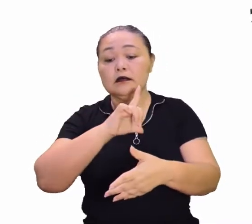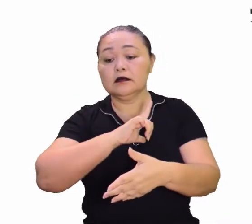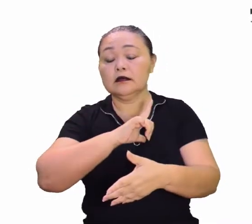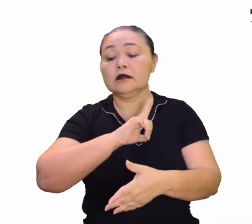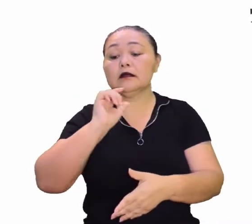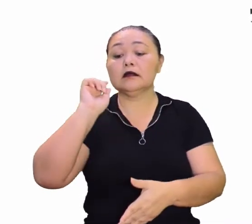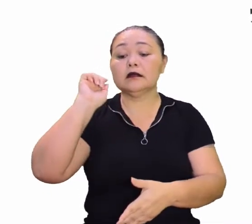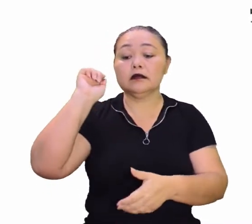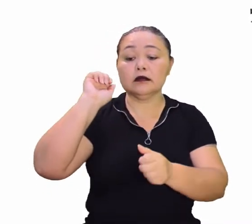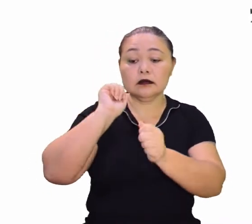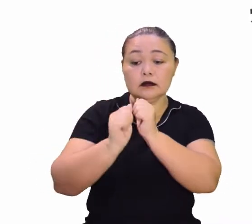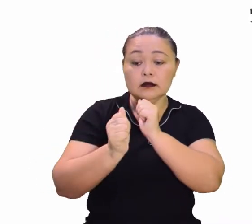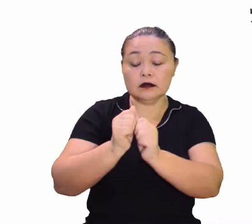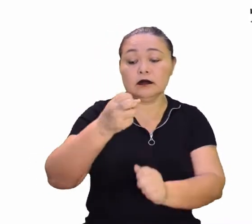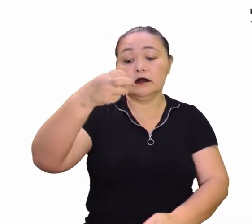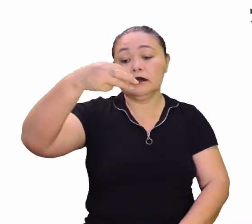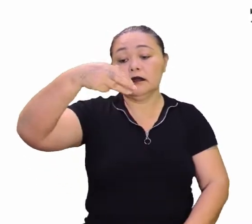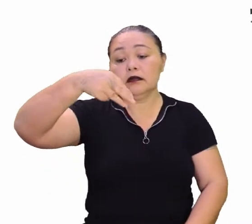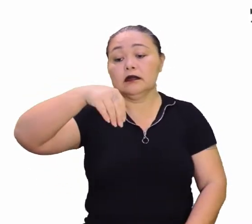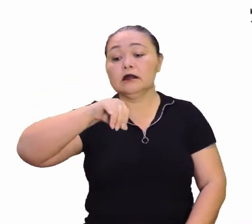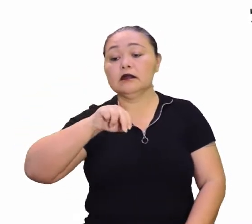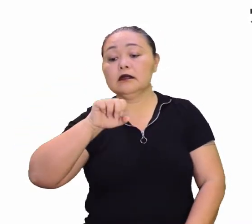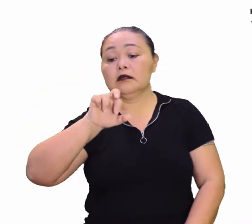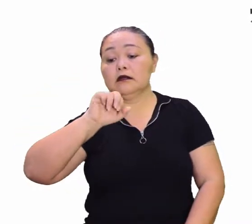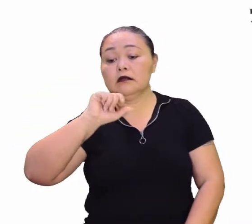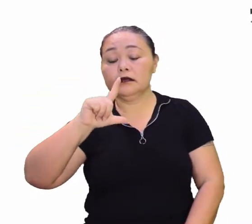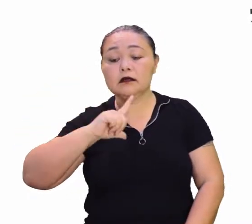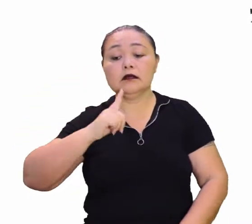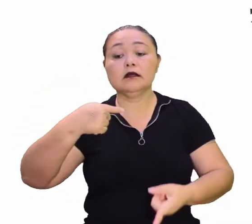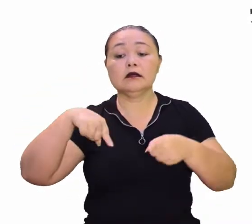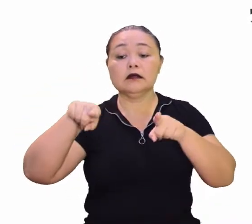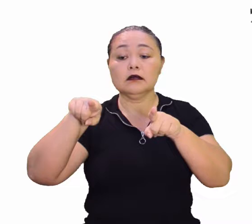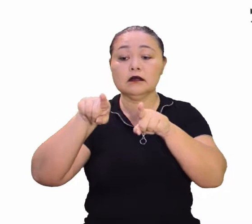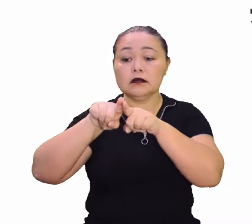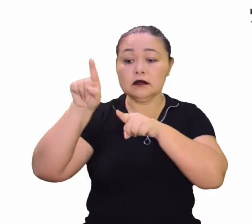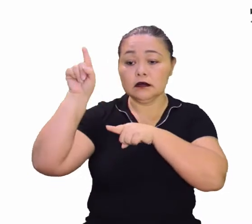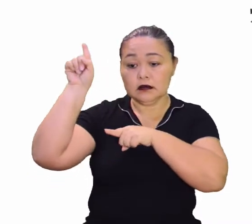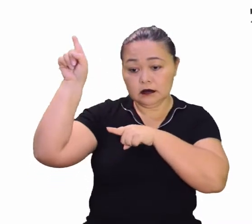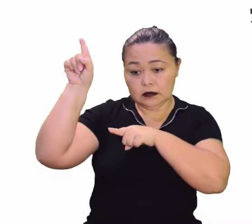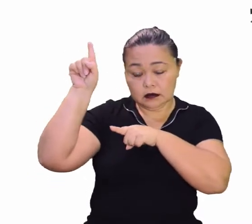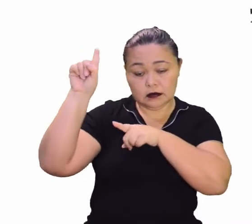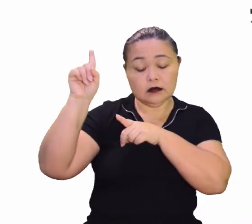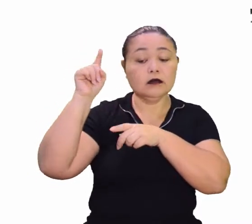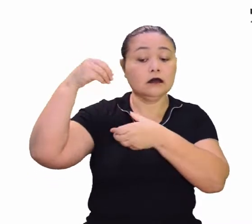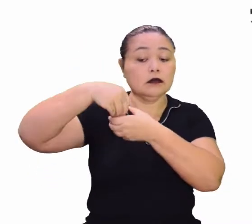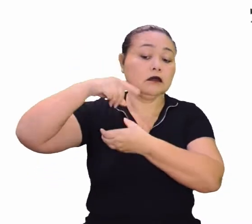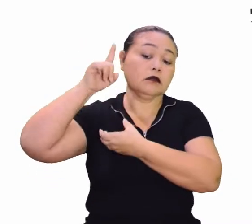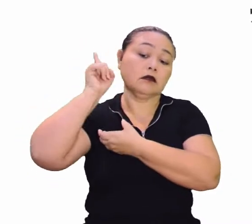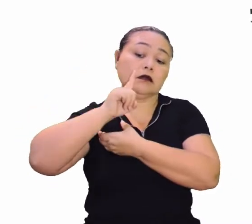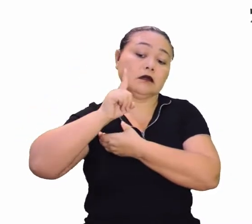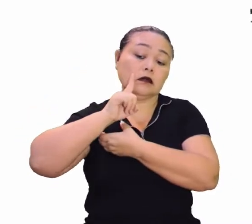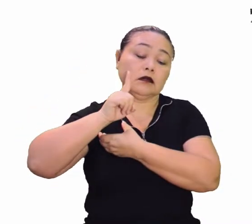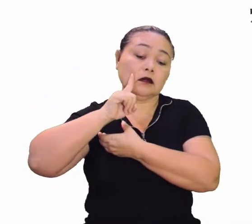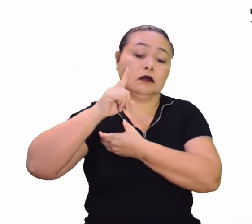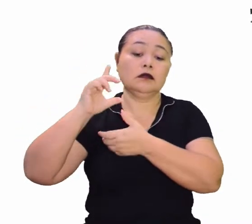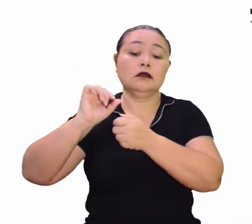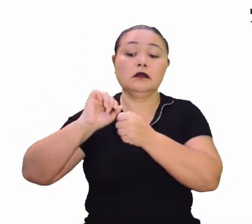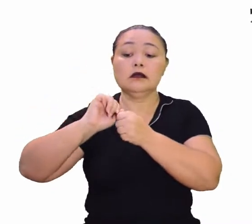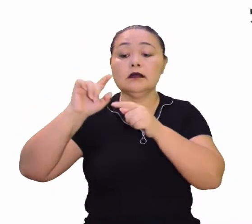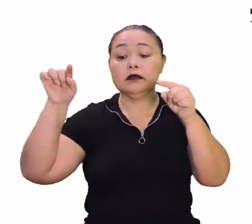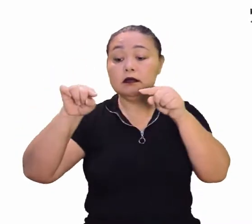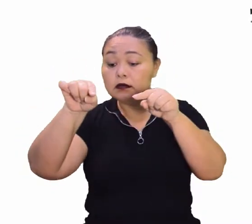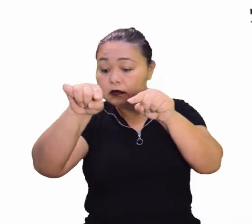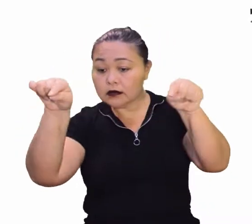carvão mineral também na proximidade de Montes Apalaches é encontrado dentro dos Estados Unidos. E essa região dos Grandes